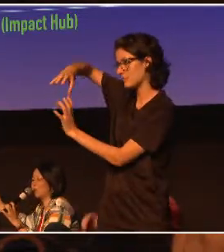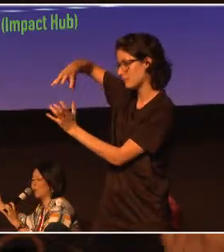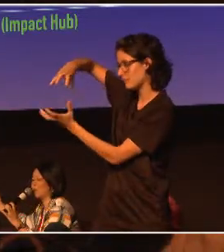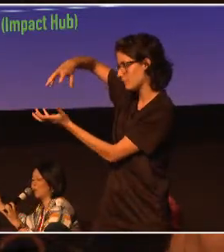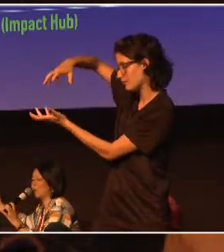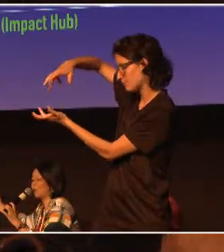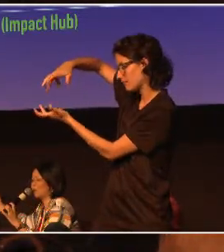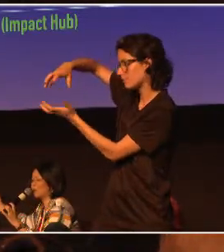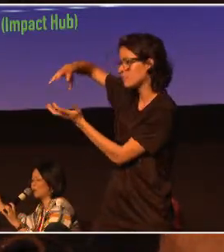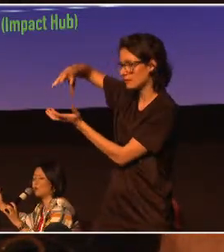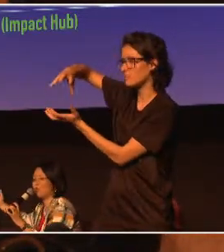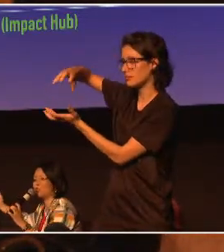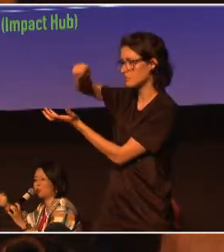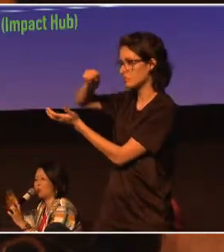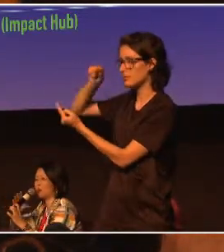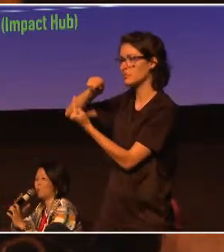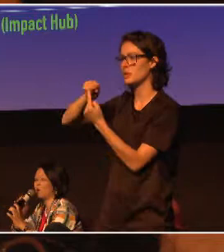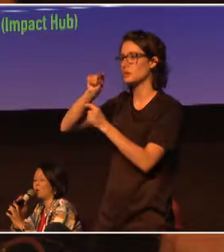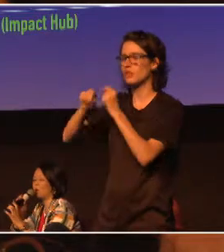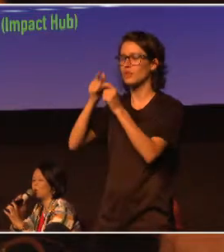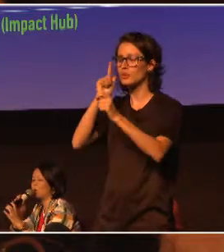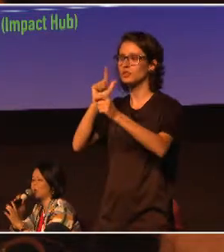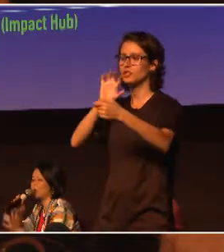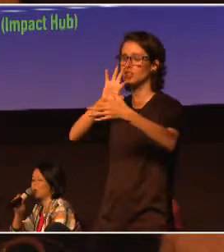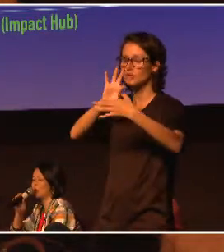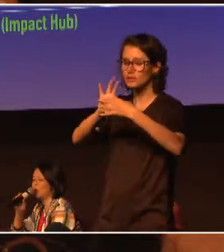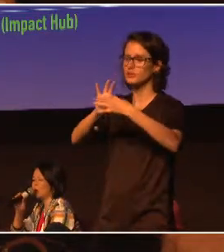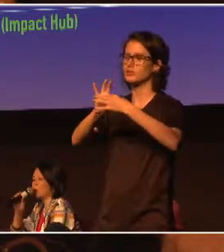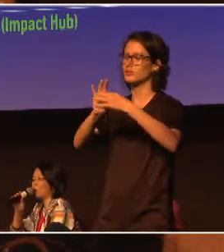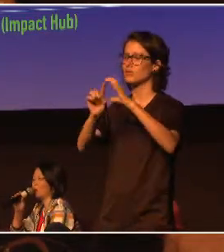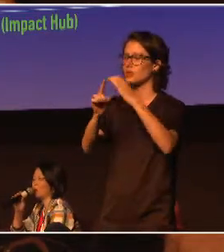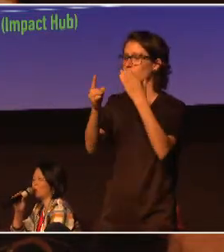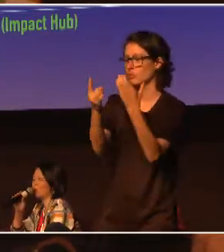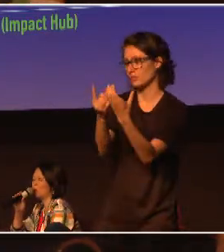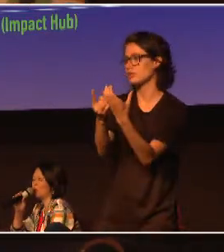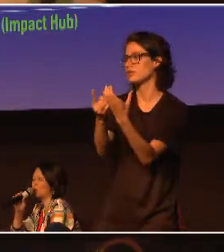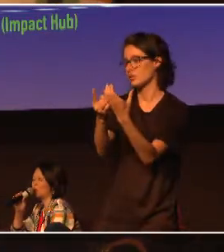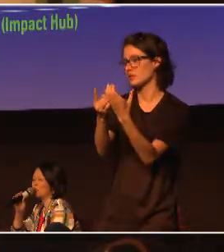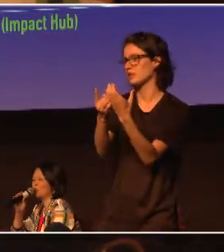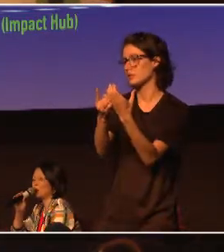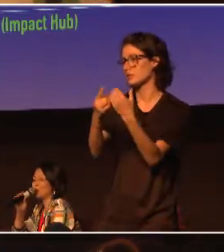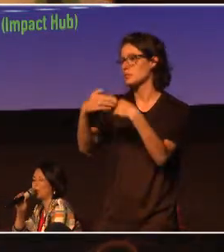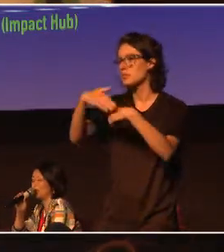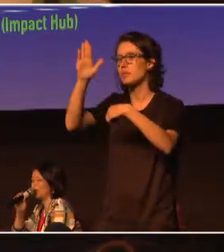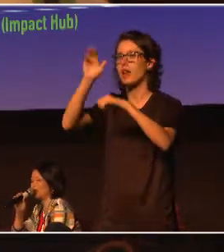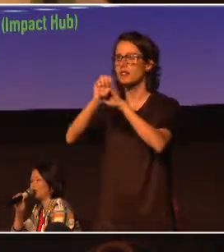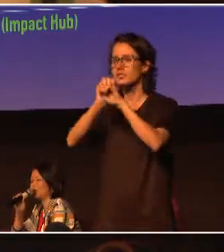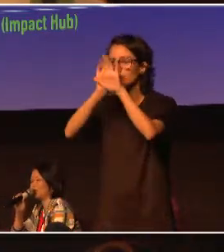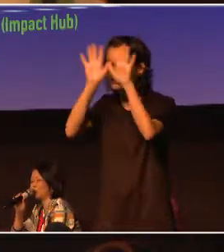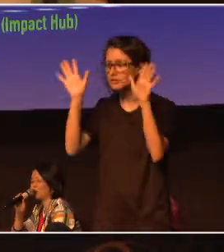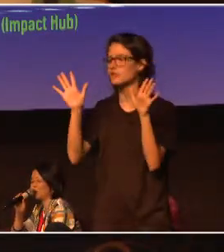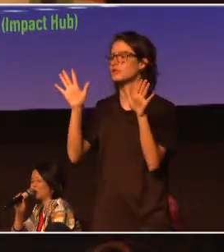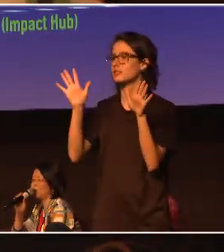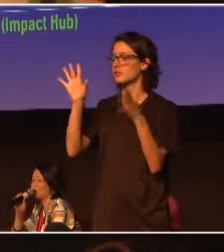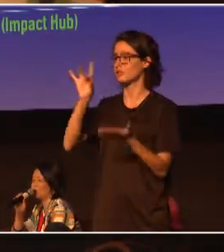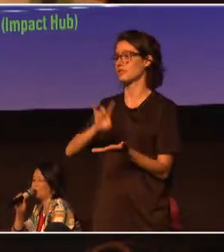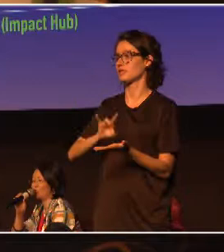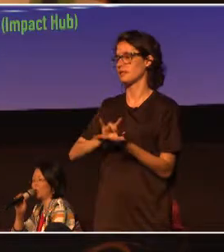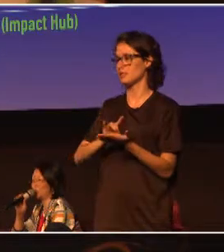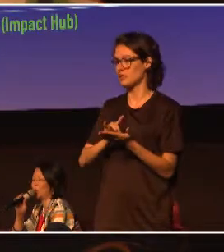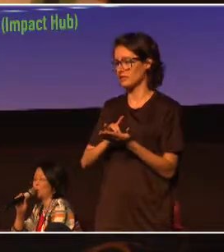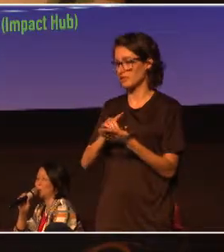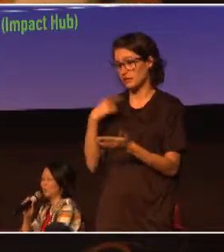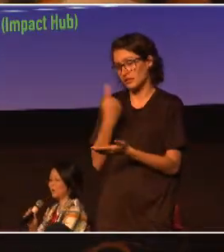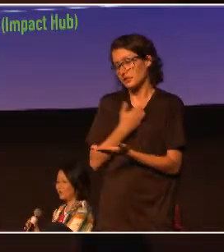esse sonho, né, de conectar uma comunidade global com mais transparência, enfim, e é isso que a gente